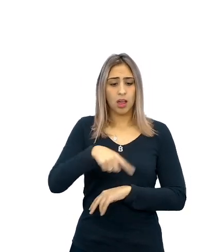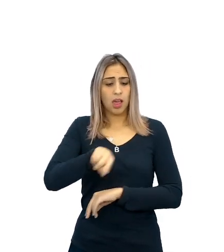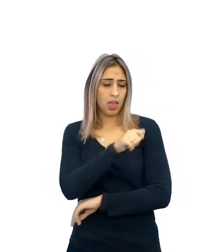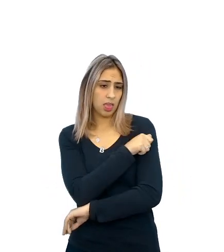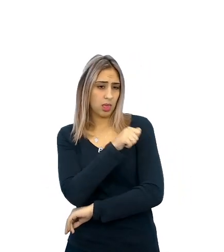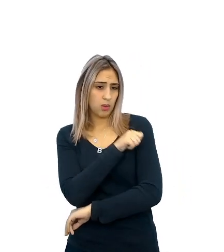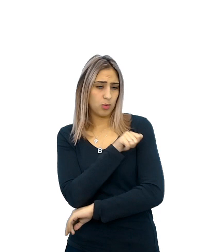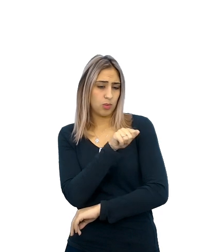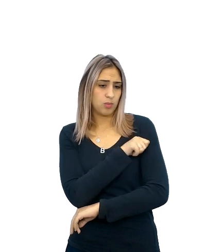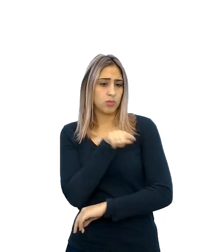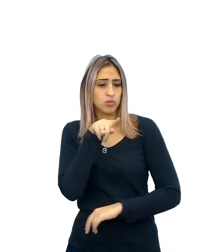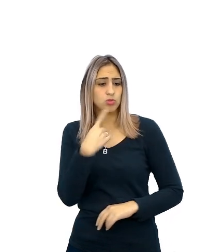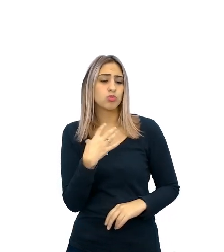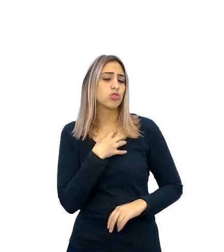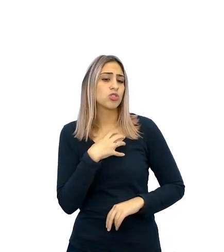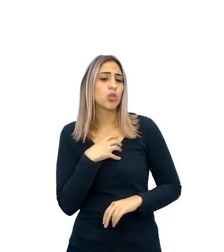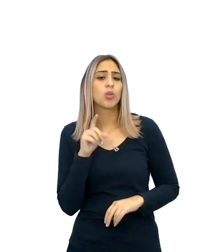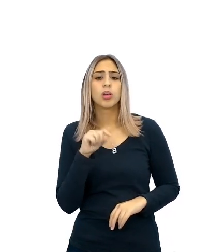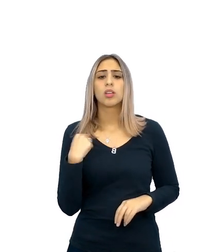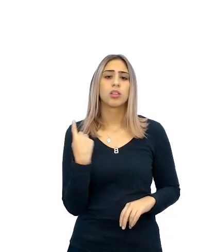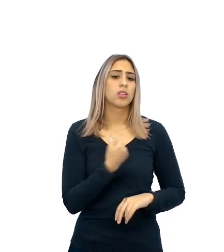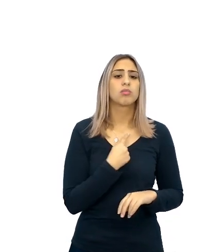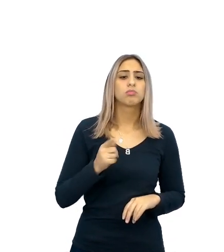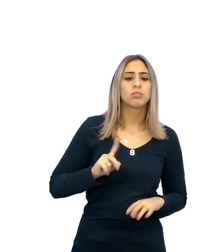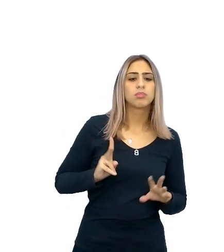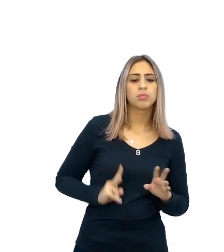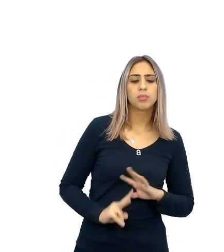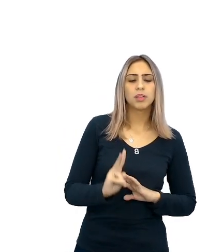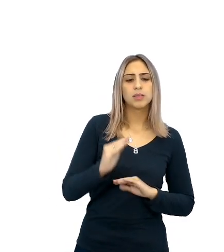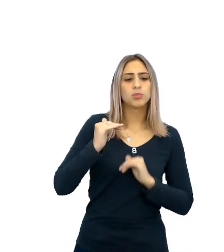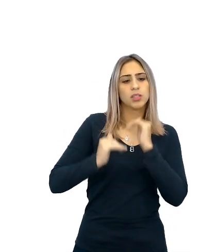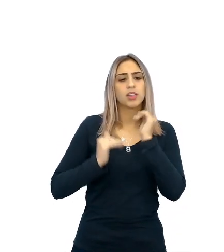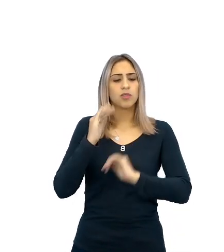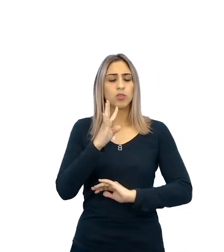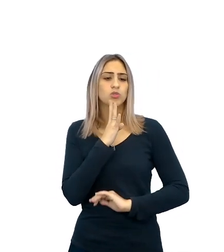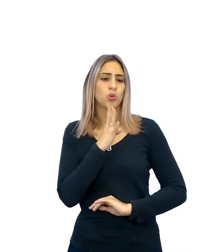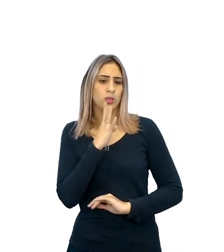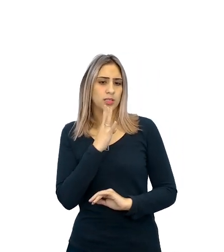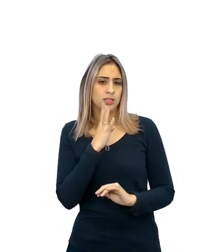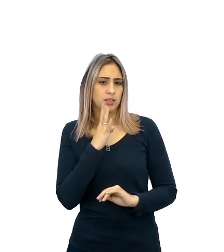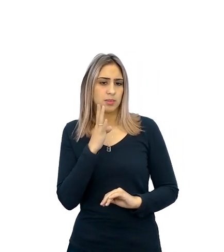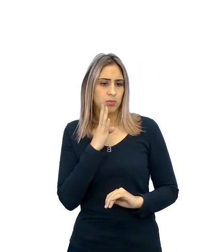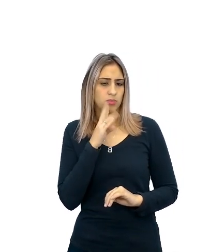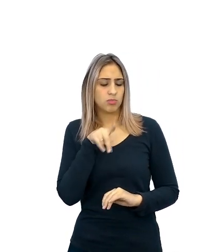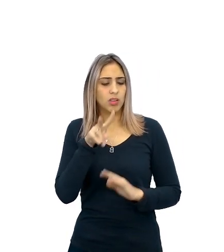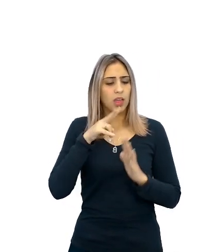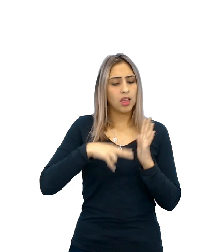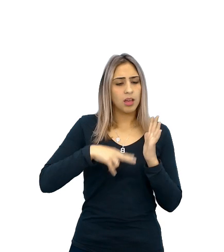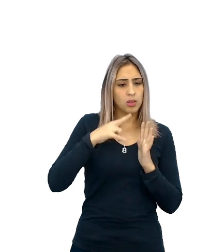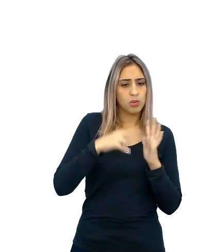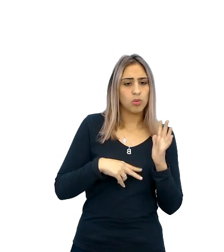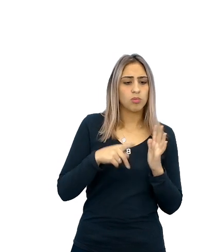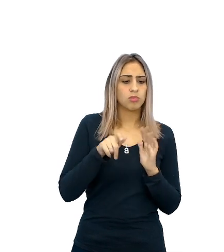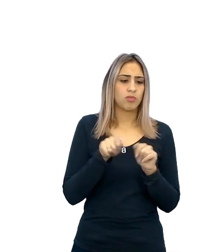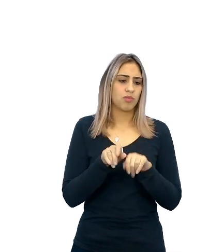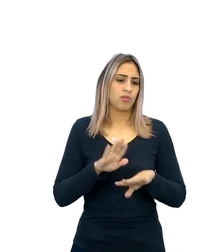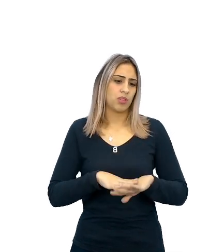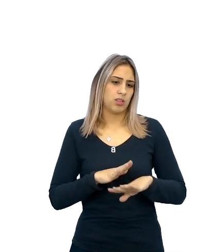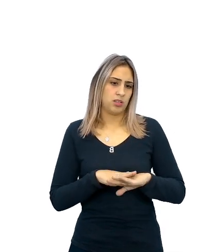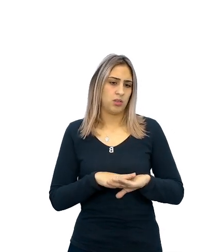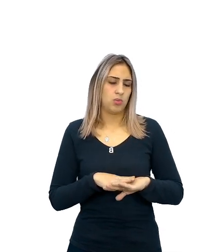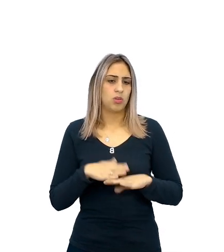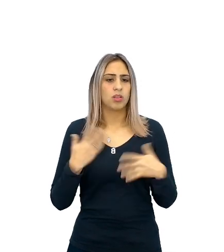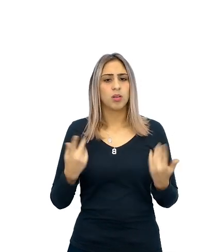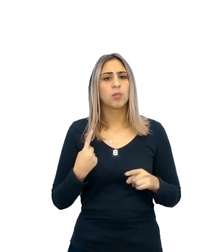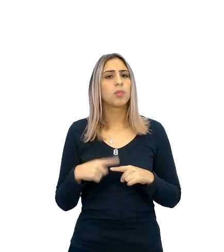estudantes, de certa forma, que não estão no mesmo nível de conhecimento, de domínio de leitura e de escrita. Então,